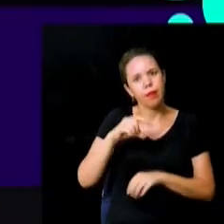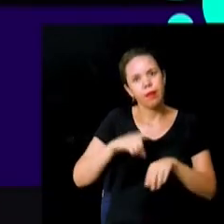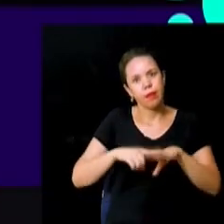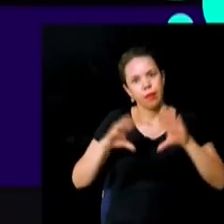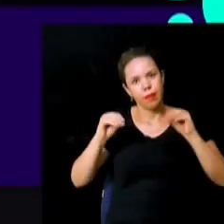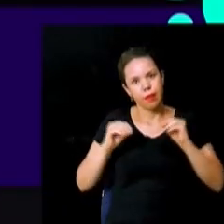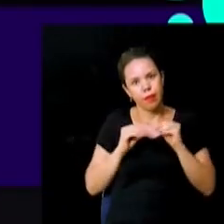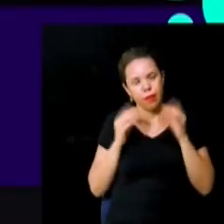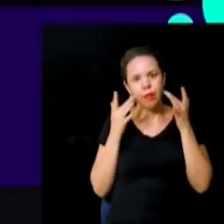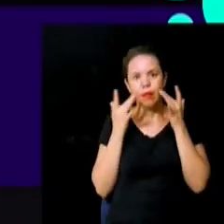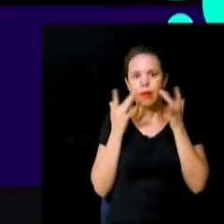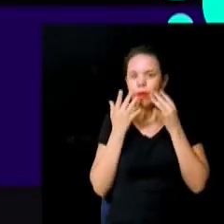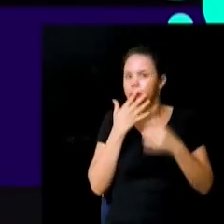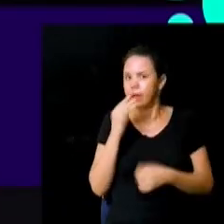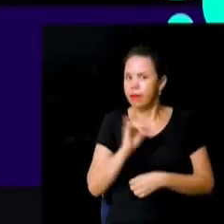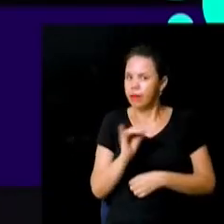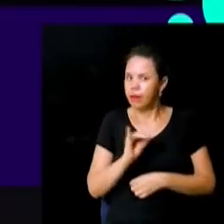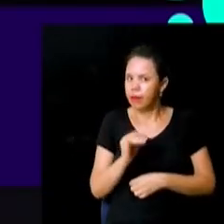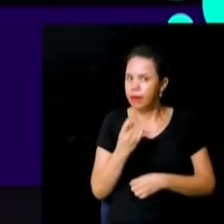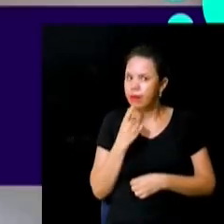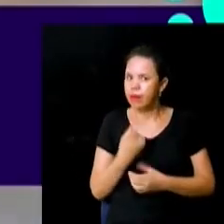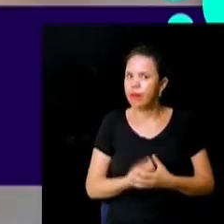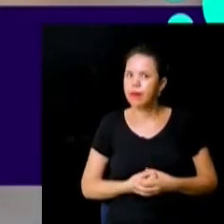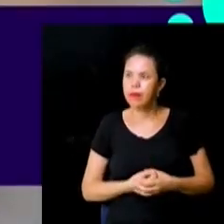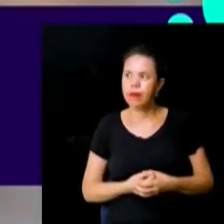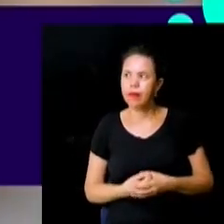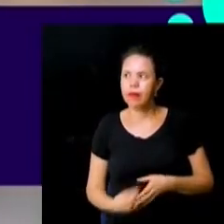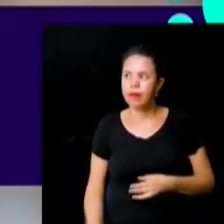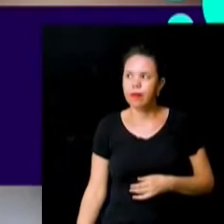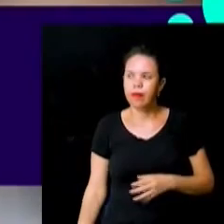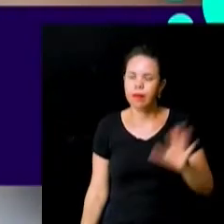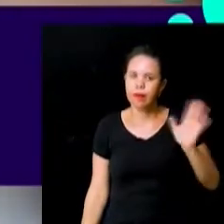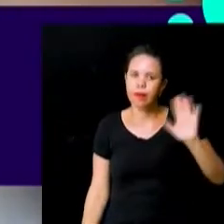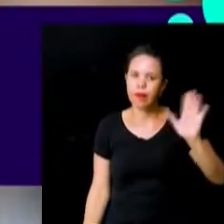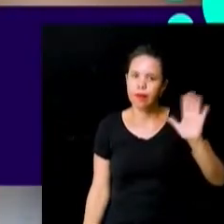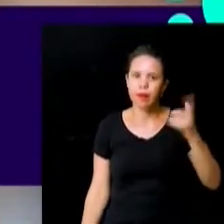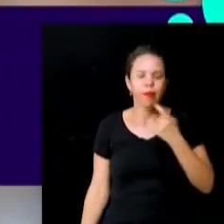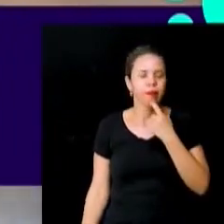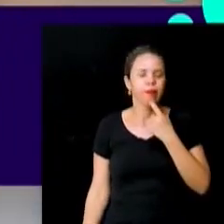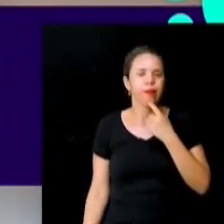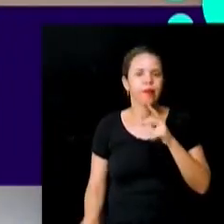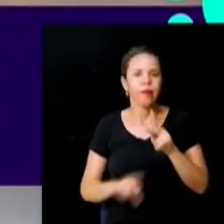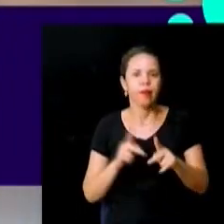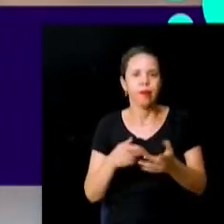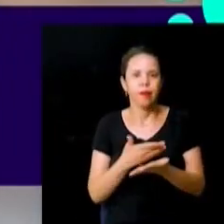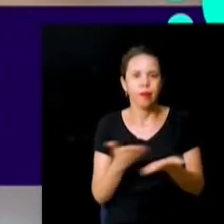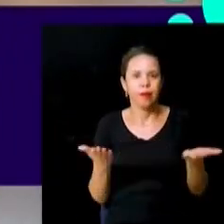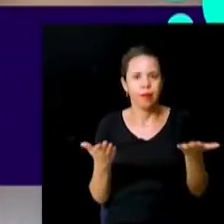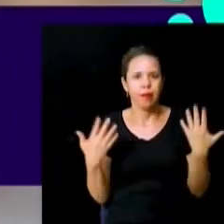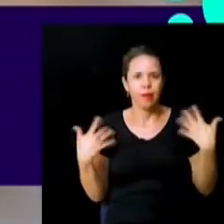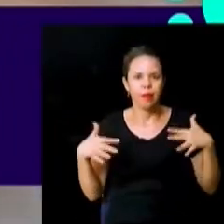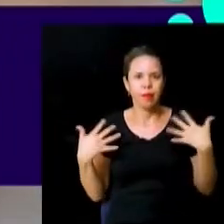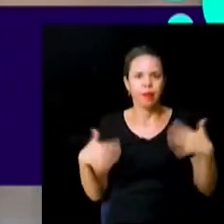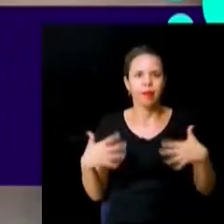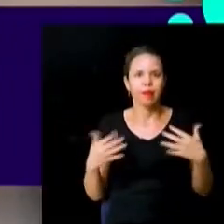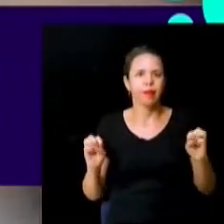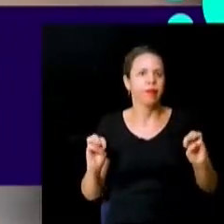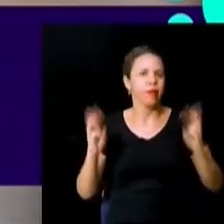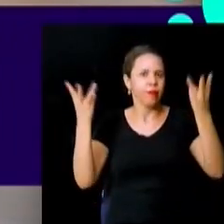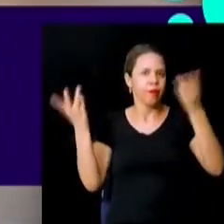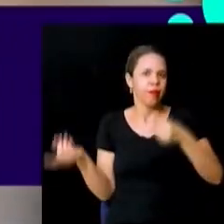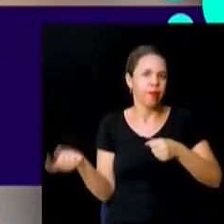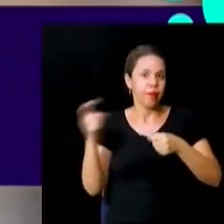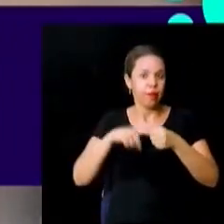9 horas da noite no Teatro Iguatemi Campinas. Salve, salve galera linda de Campinas! Uhul! Os shows